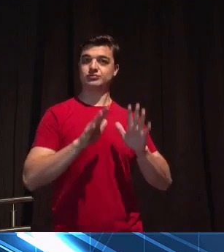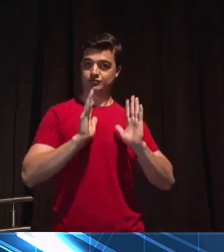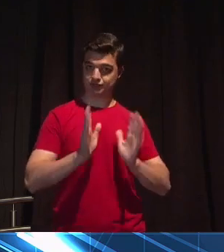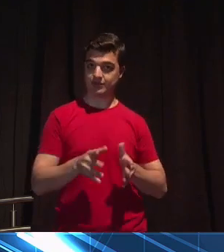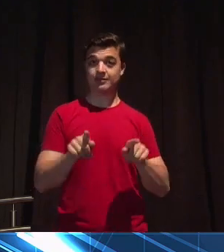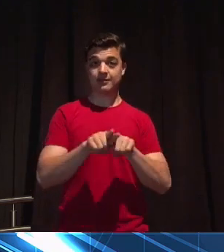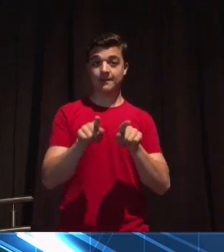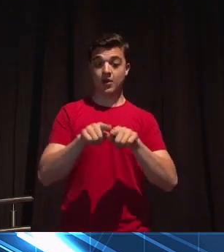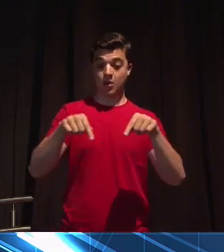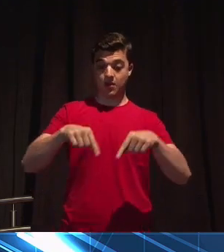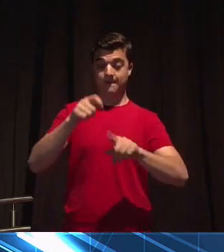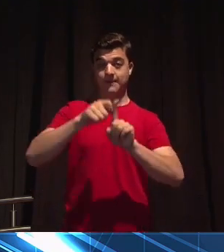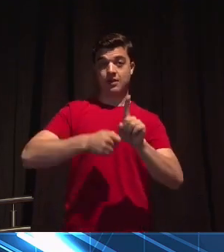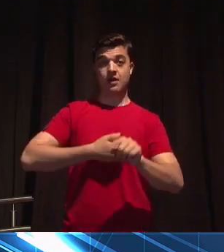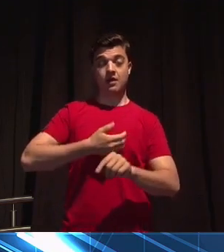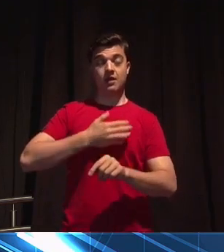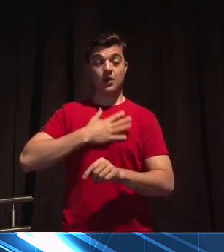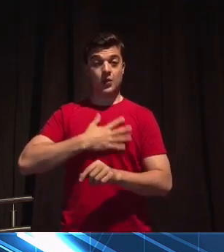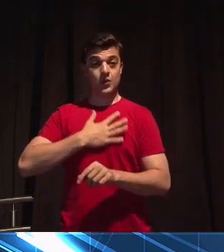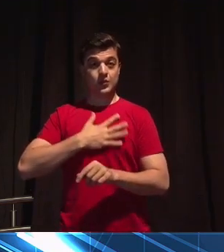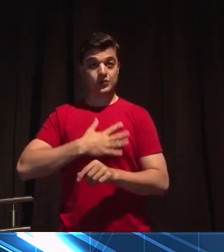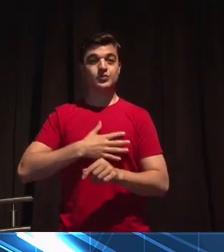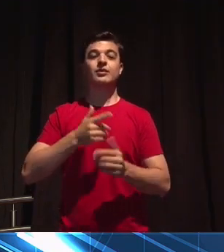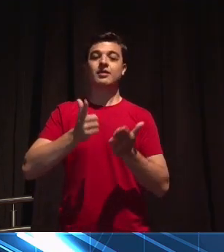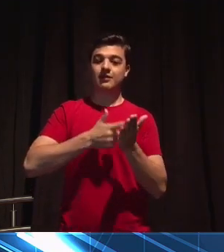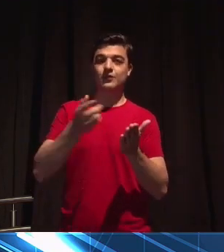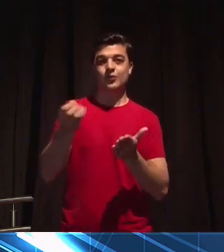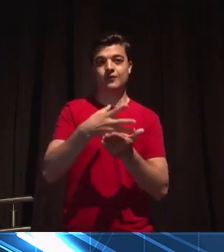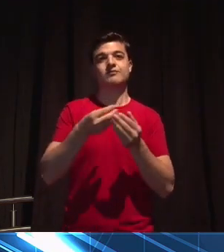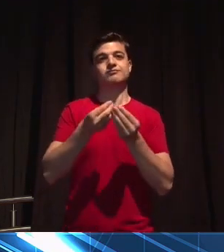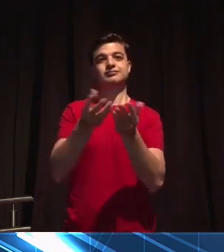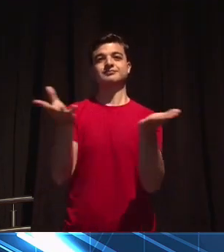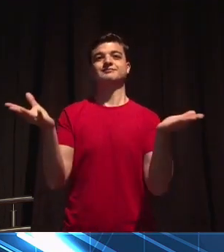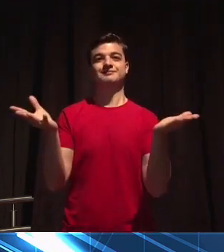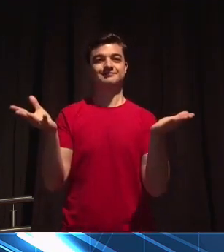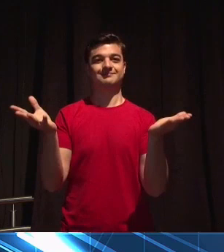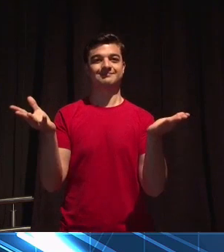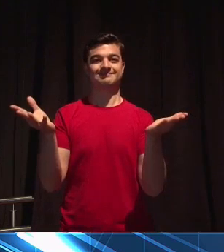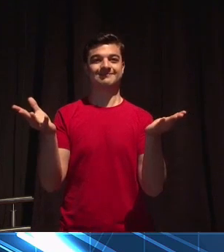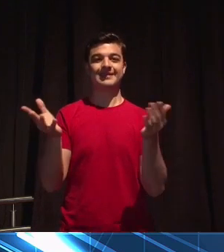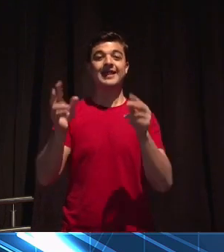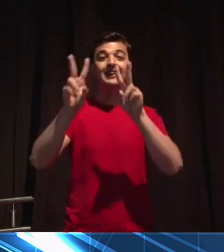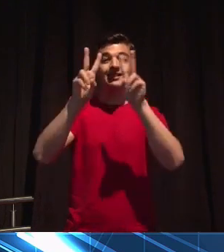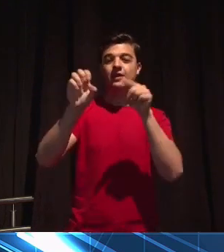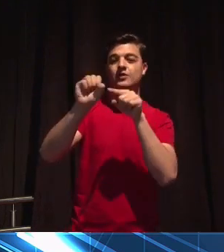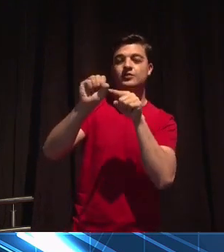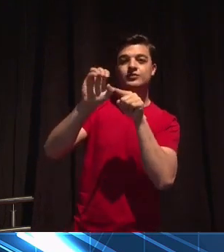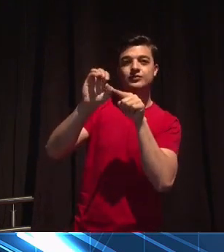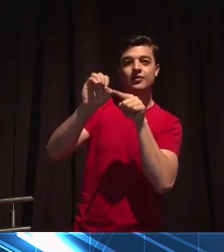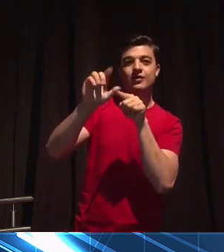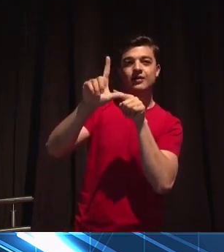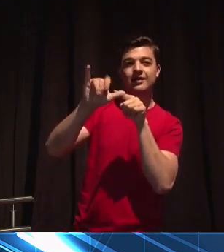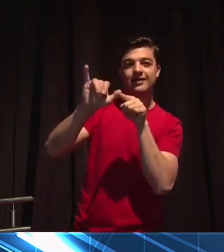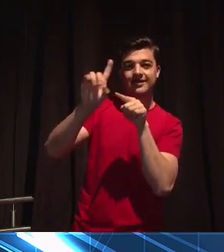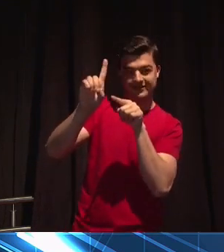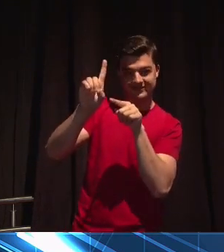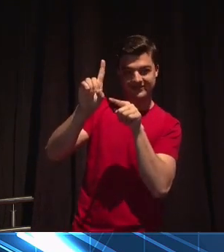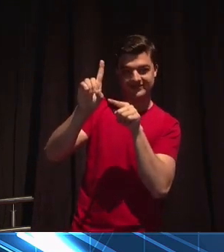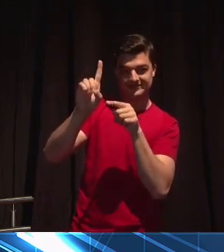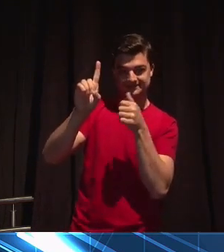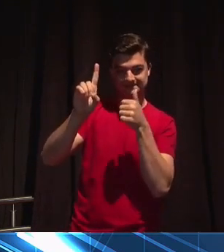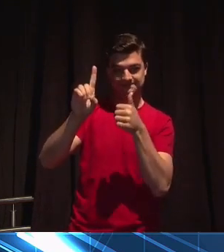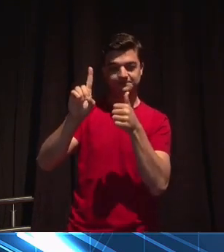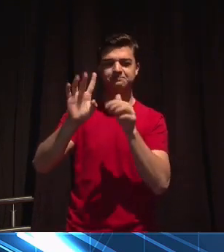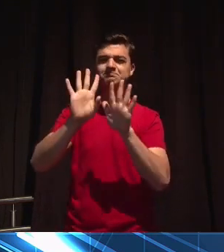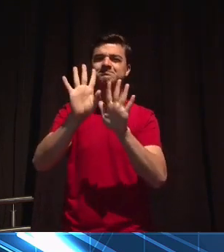eu lancei o livro que é o desbravando sólido e essa história que eu vou contar aqui beleza então quem que vai ser o protagonista